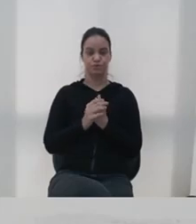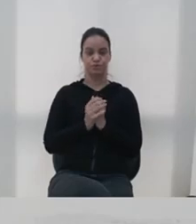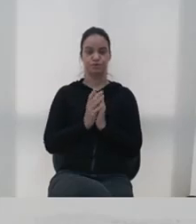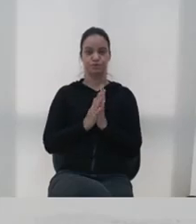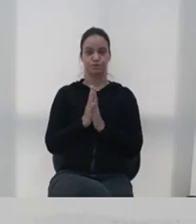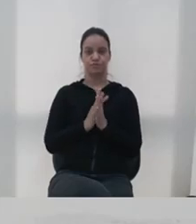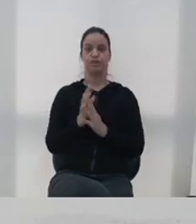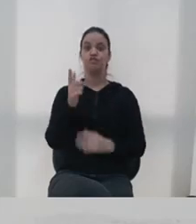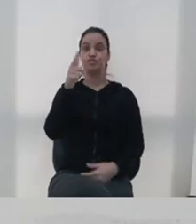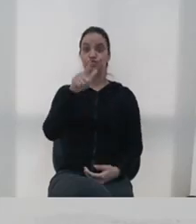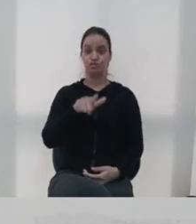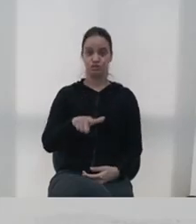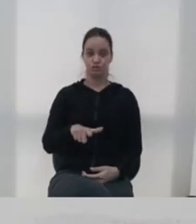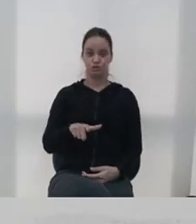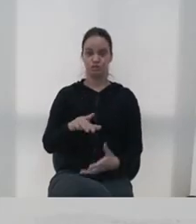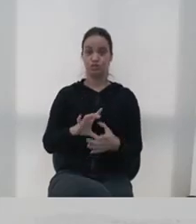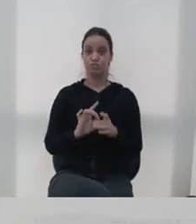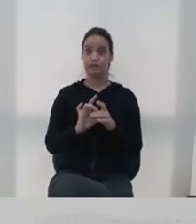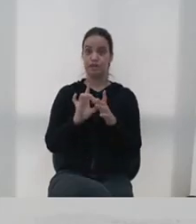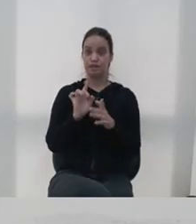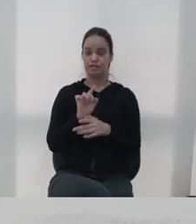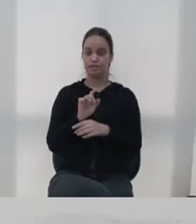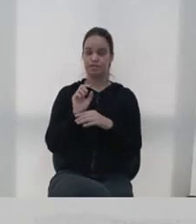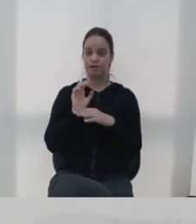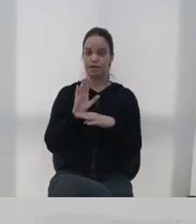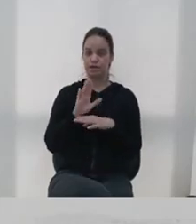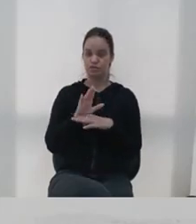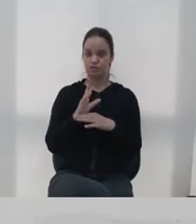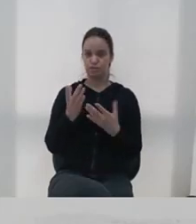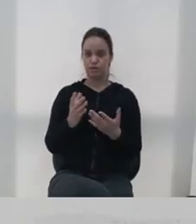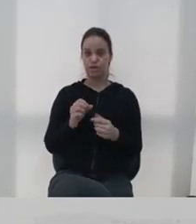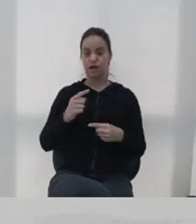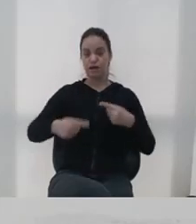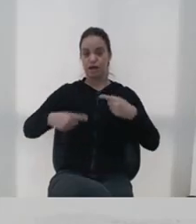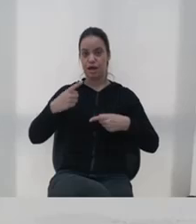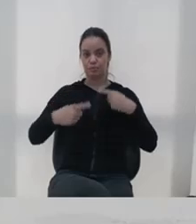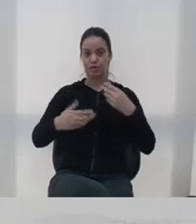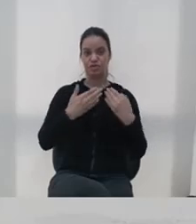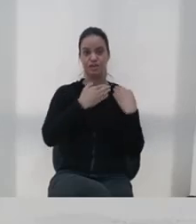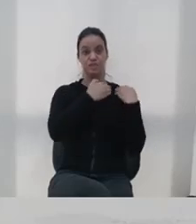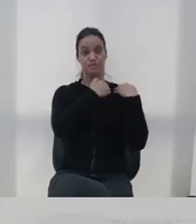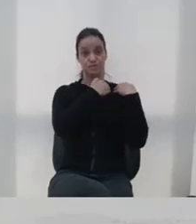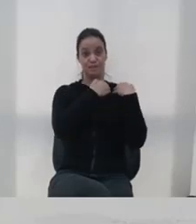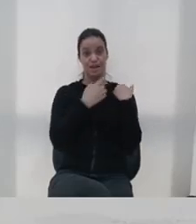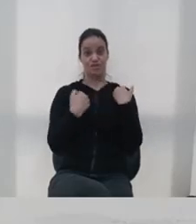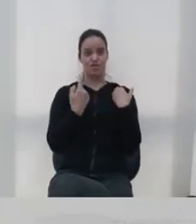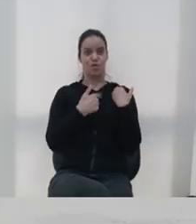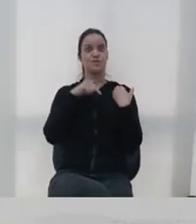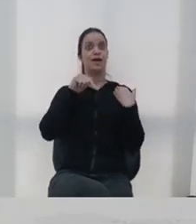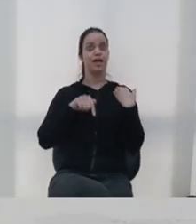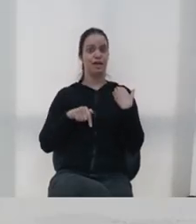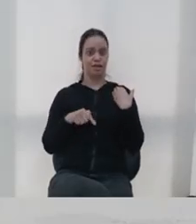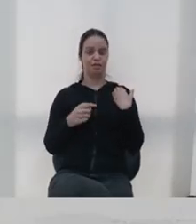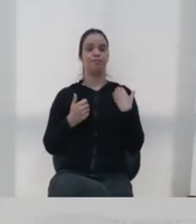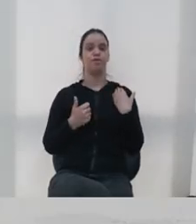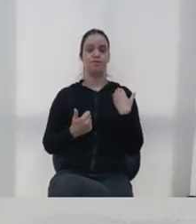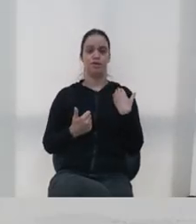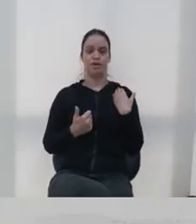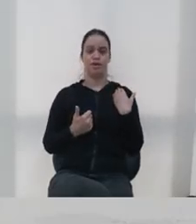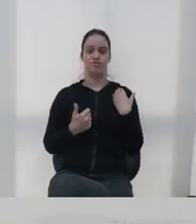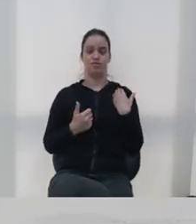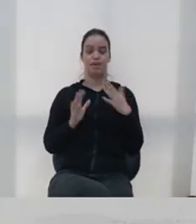Geral novamente à disposição para a implementação da política que é de responsabilidade dessa instituição, que é a política pública de